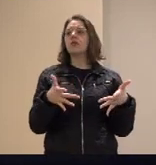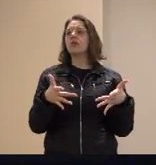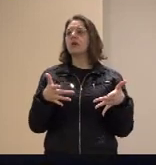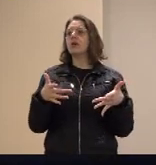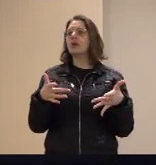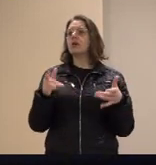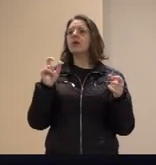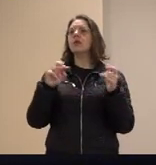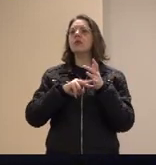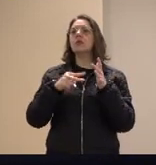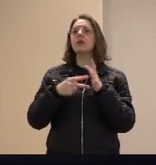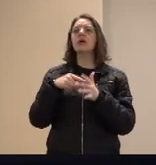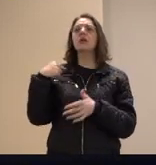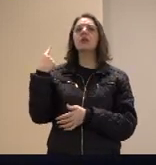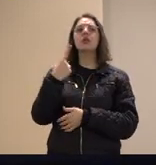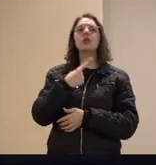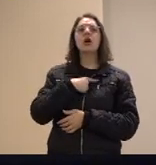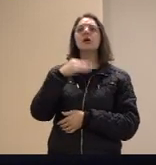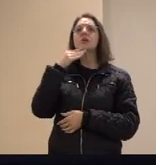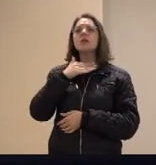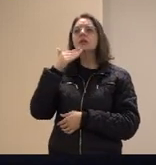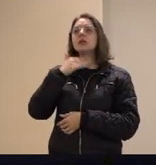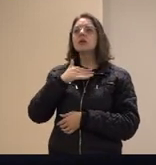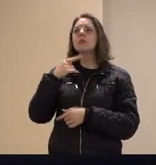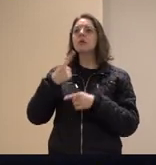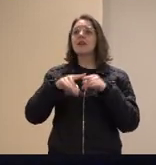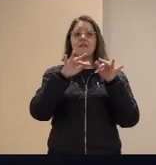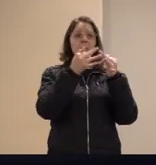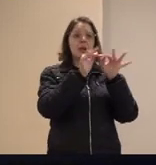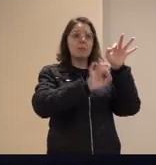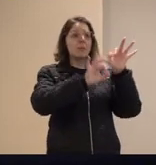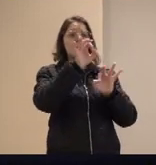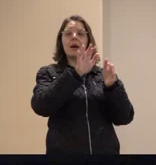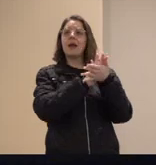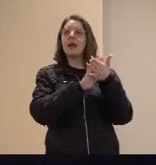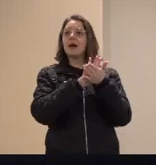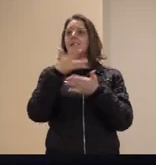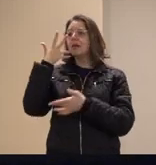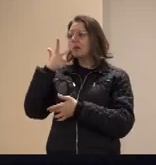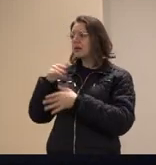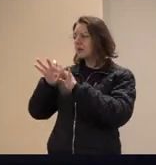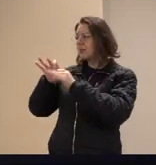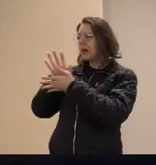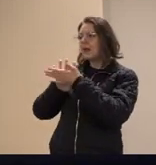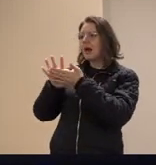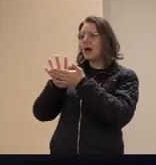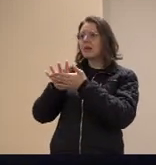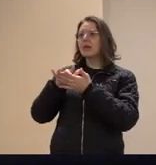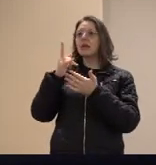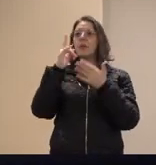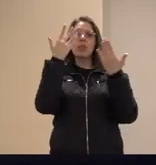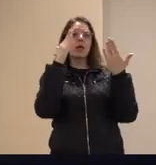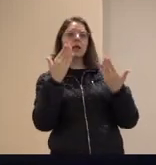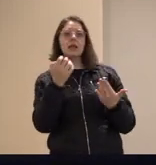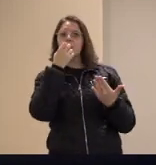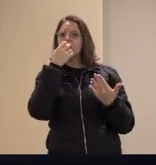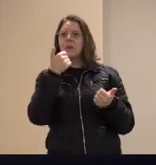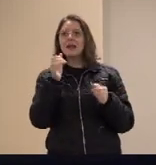Nós falhamos. Porque não preparamos bem a família, não preparamos bem a criança, não analisamos bem o